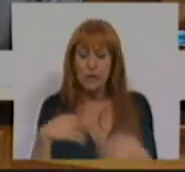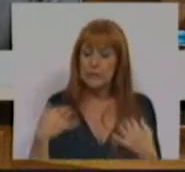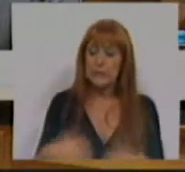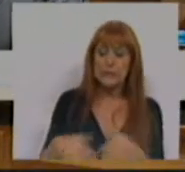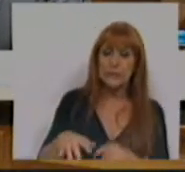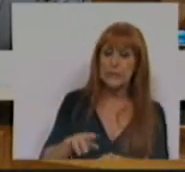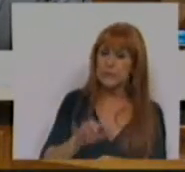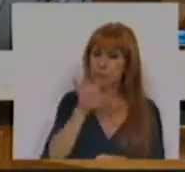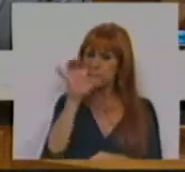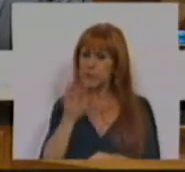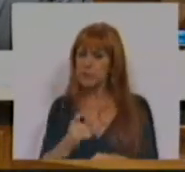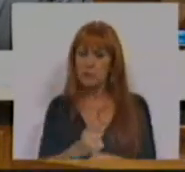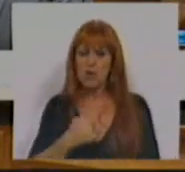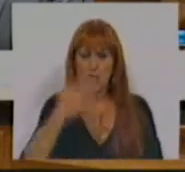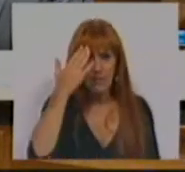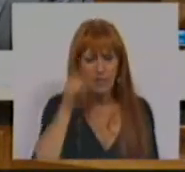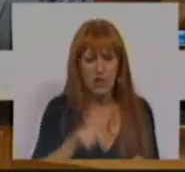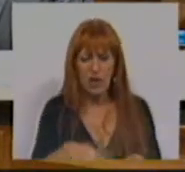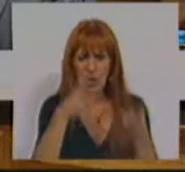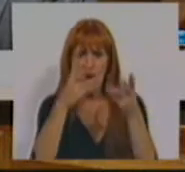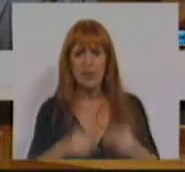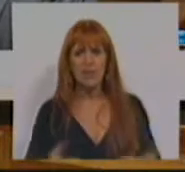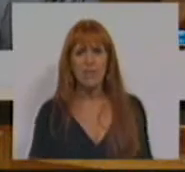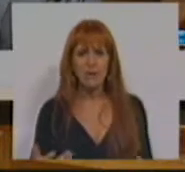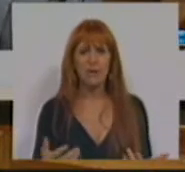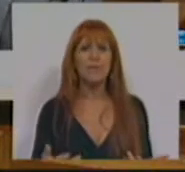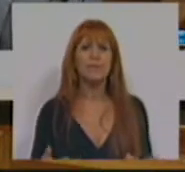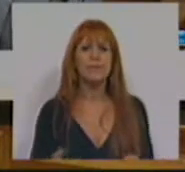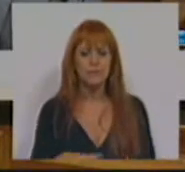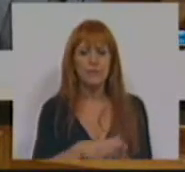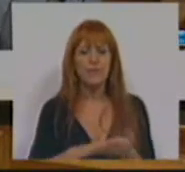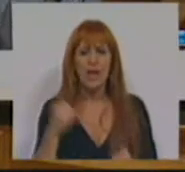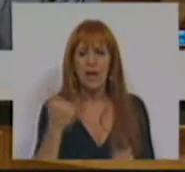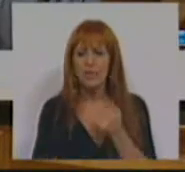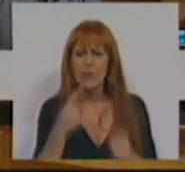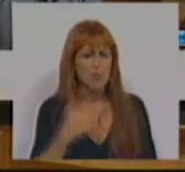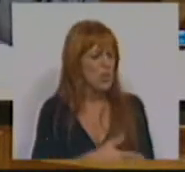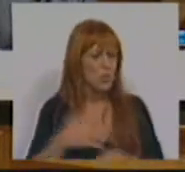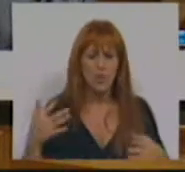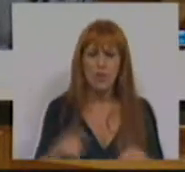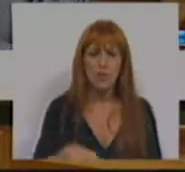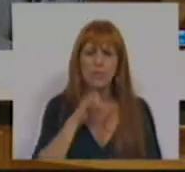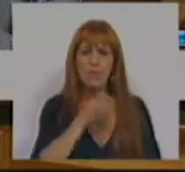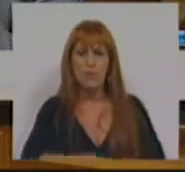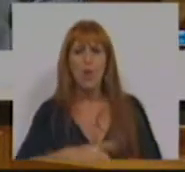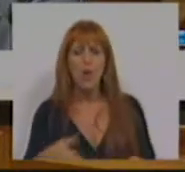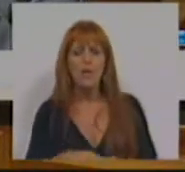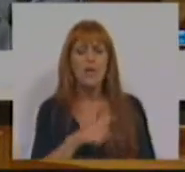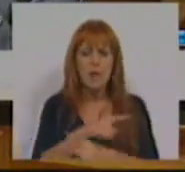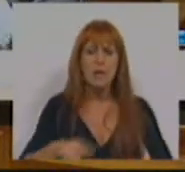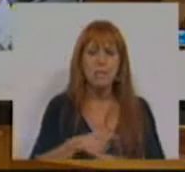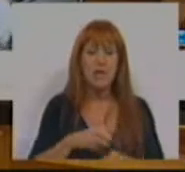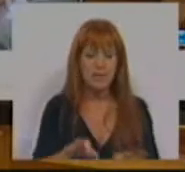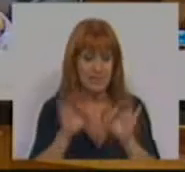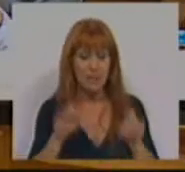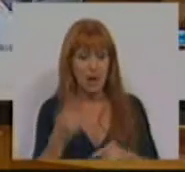reservas, porque estas previsões e este orçamento assentam em riscos muito críticos que podem impedir,